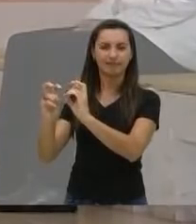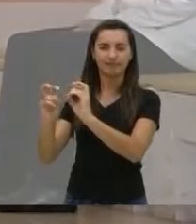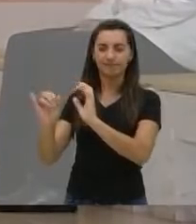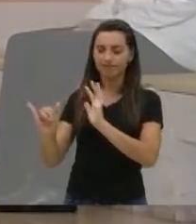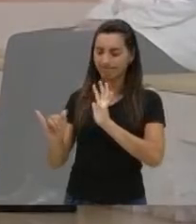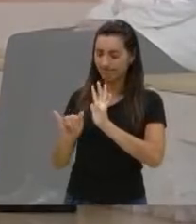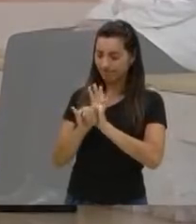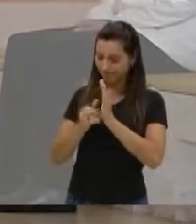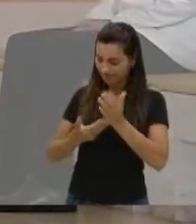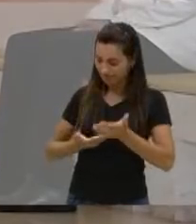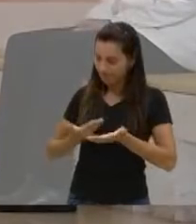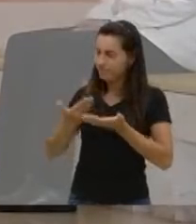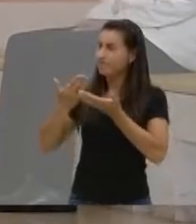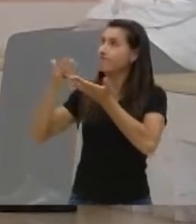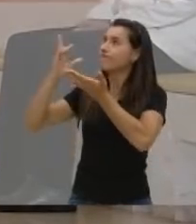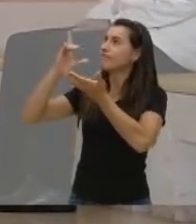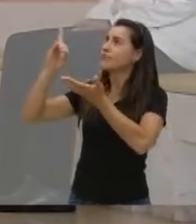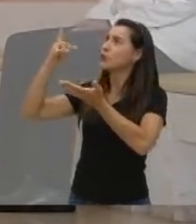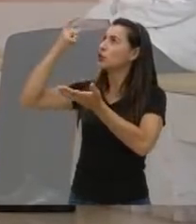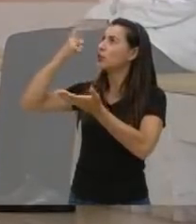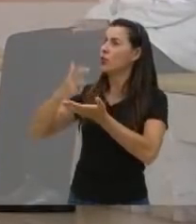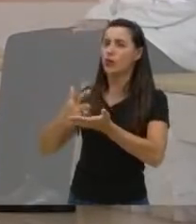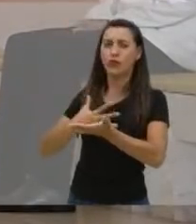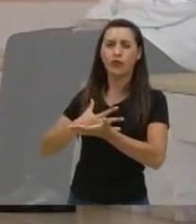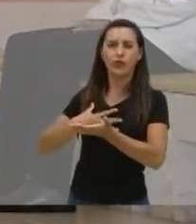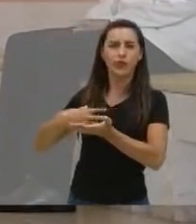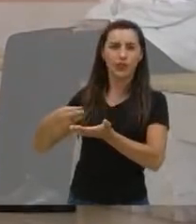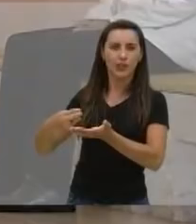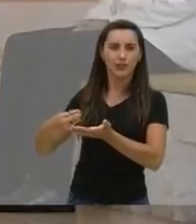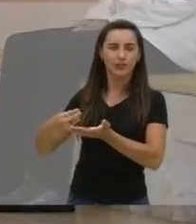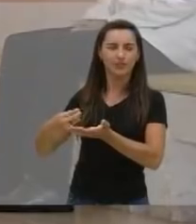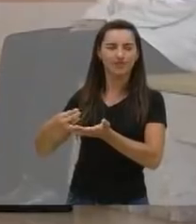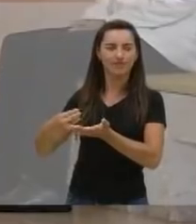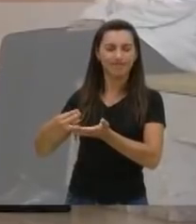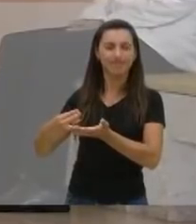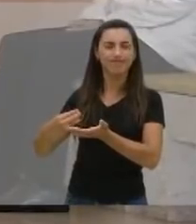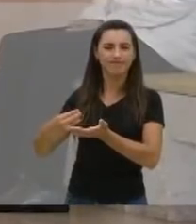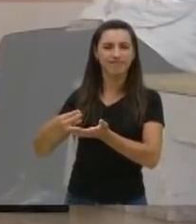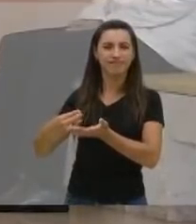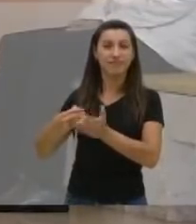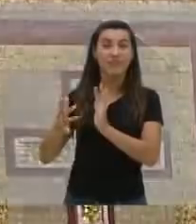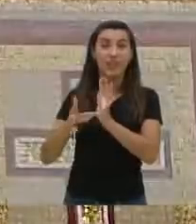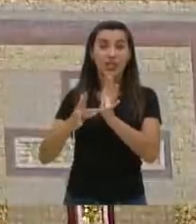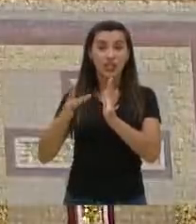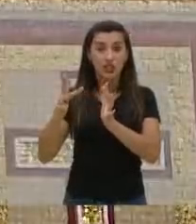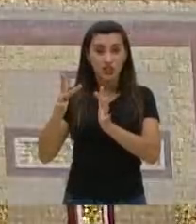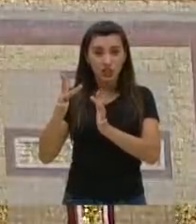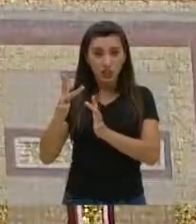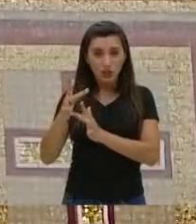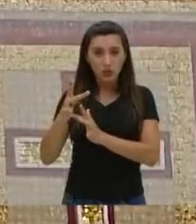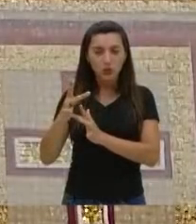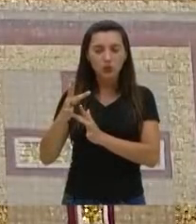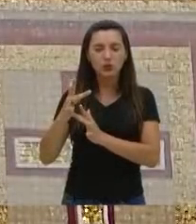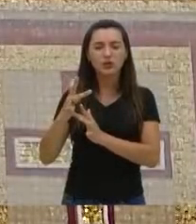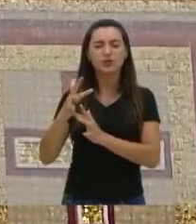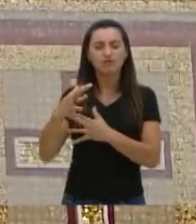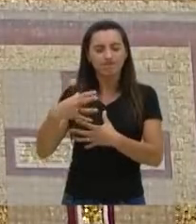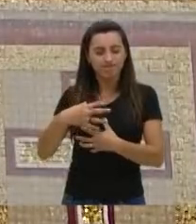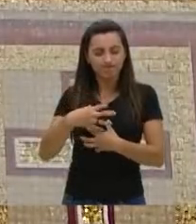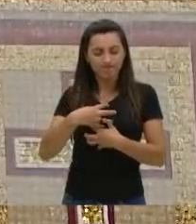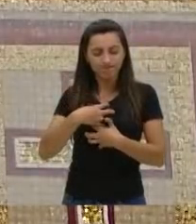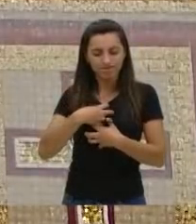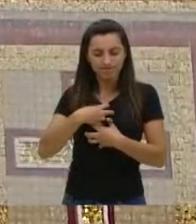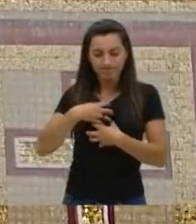entrega a Deus, sendo filho de Deus, aprendeu o significado de ser Deus,